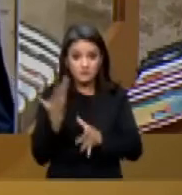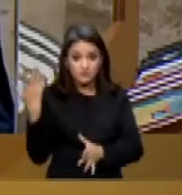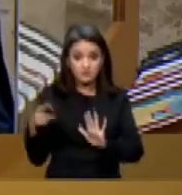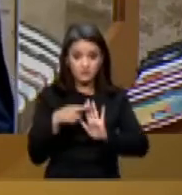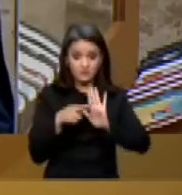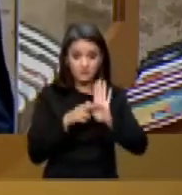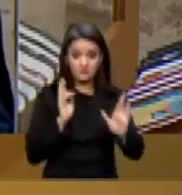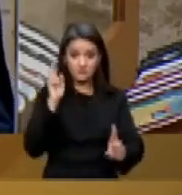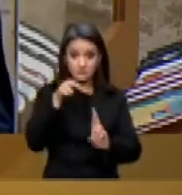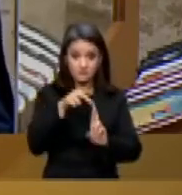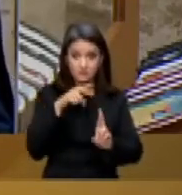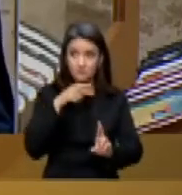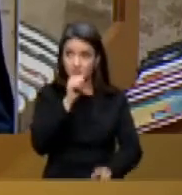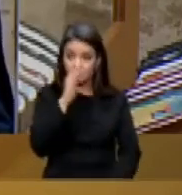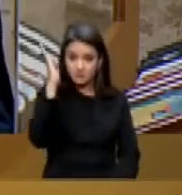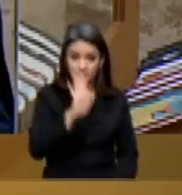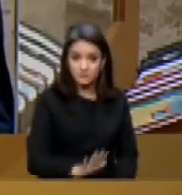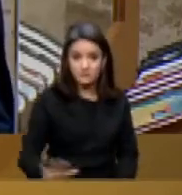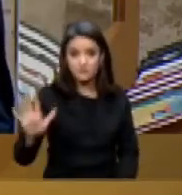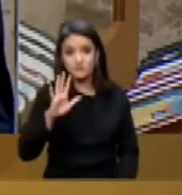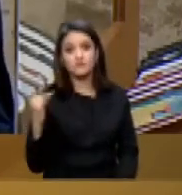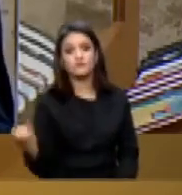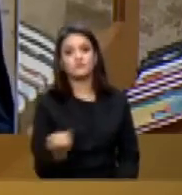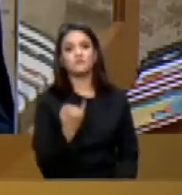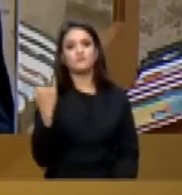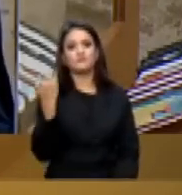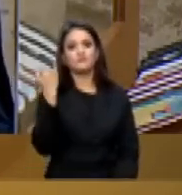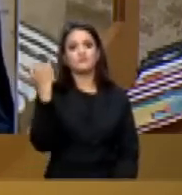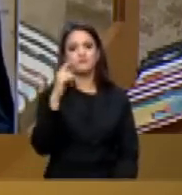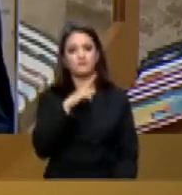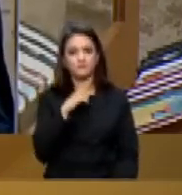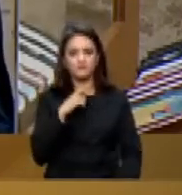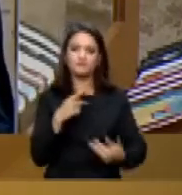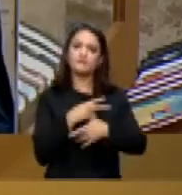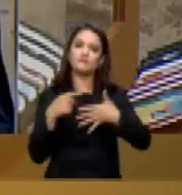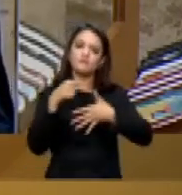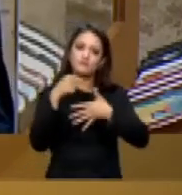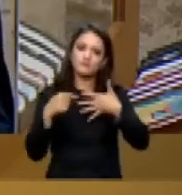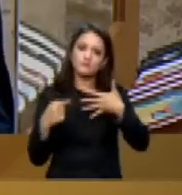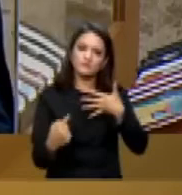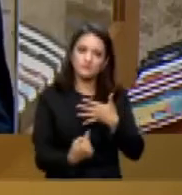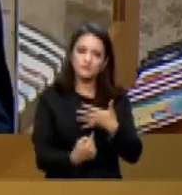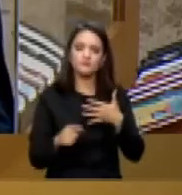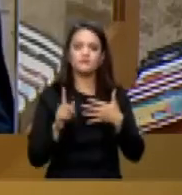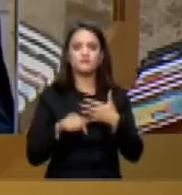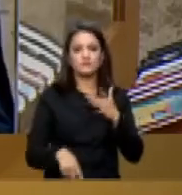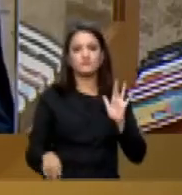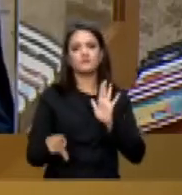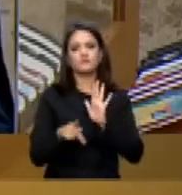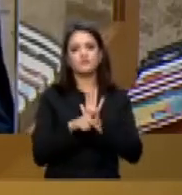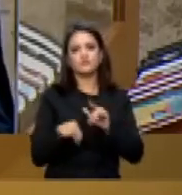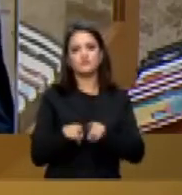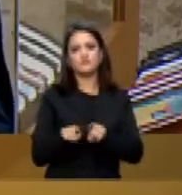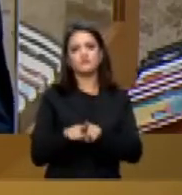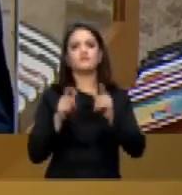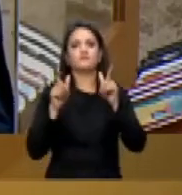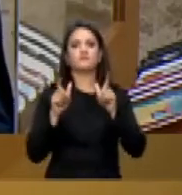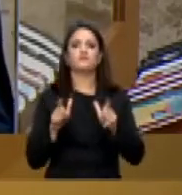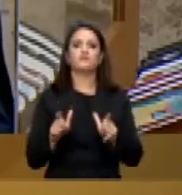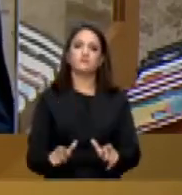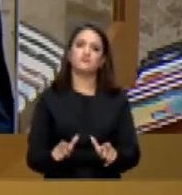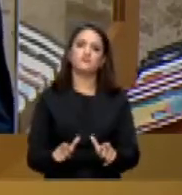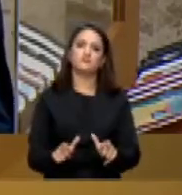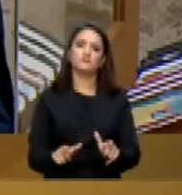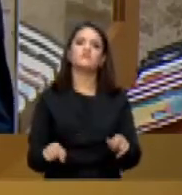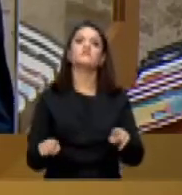com aplicação nacional é importante para disciplinar aspectos que exorbitam da esfera estritamente local